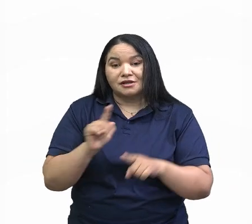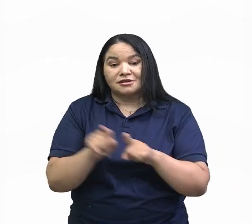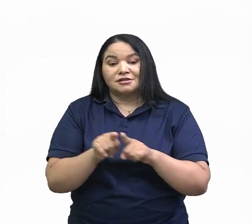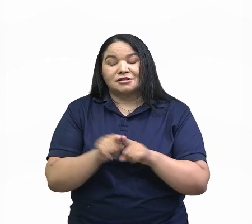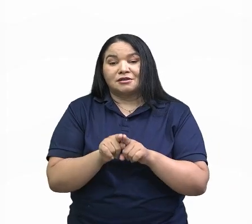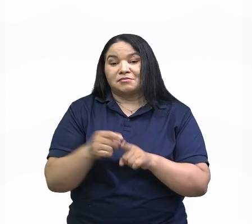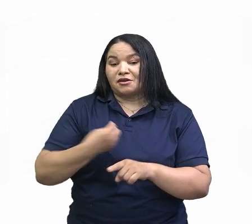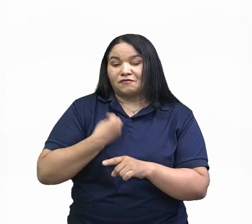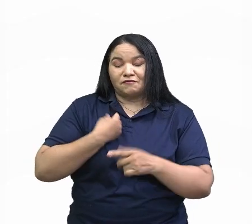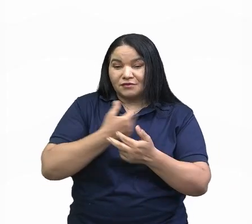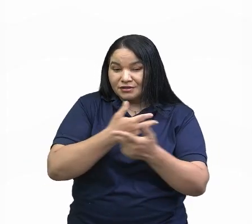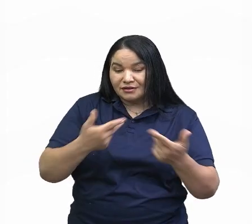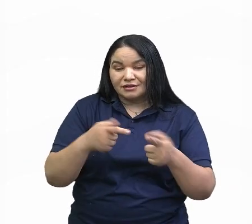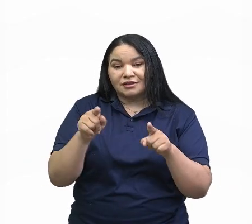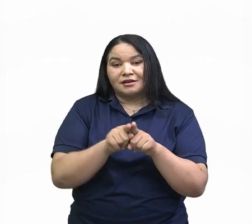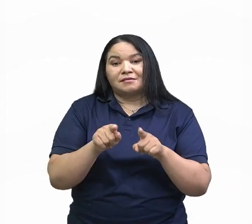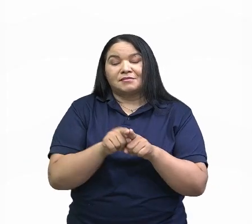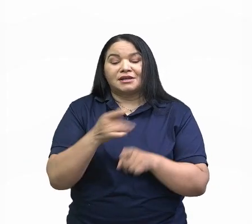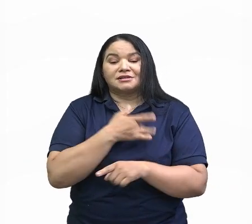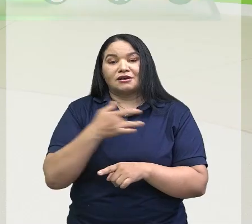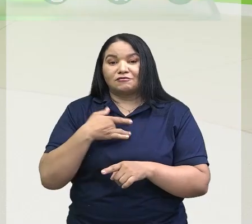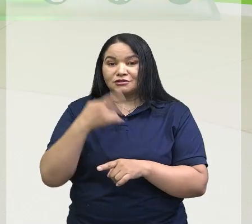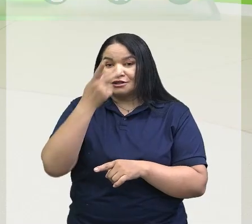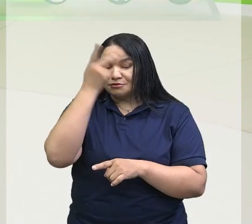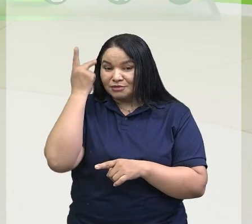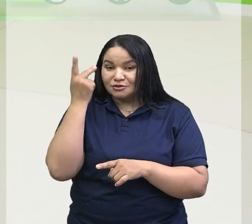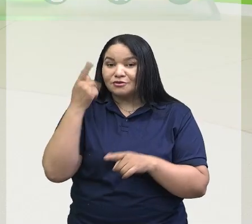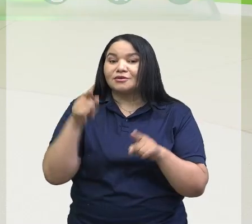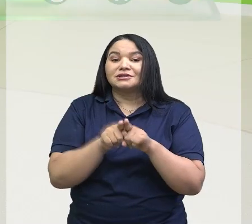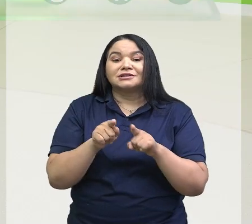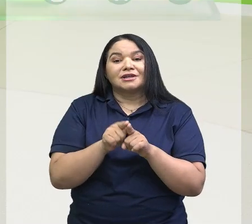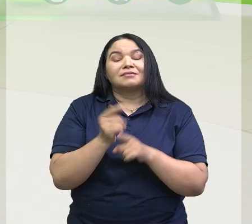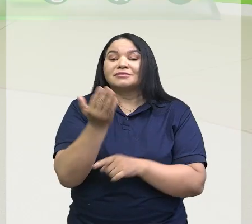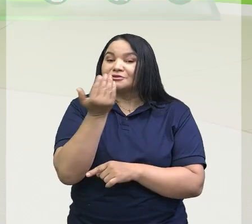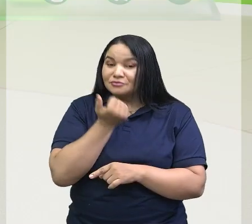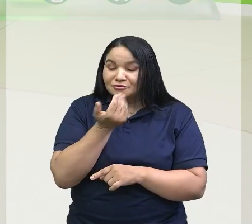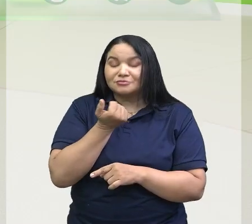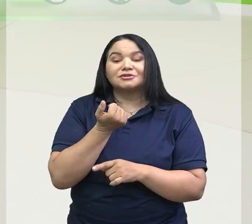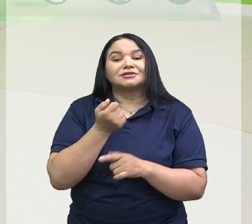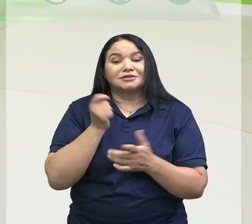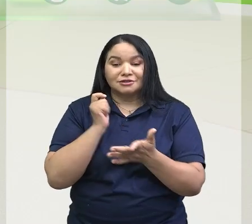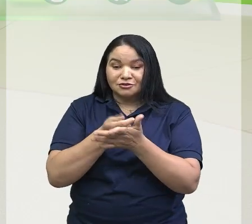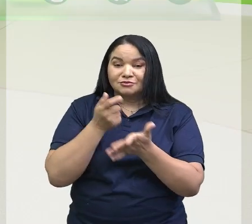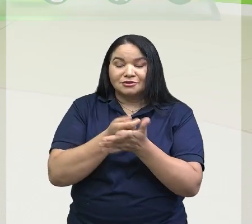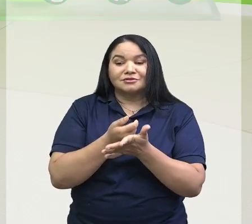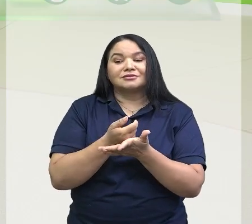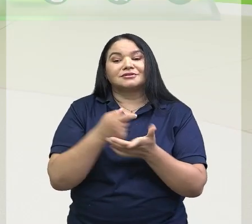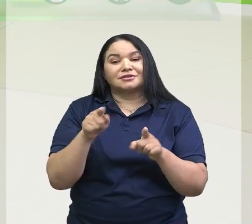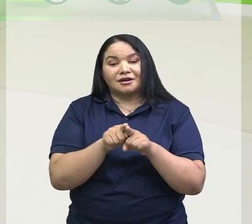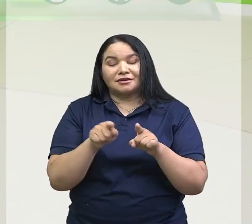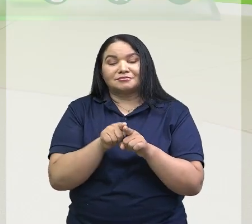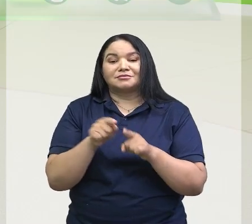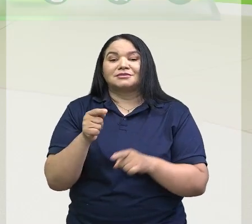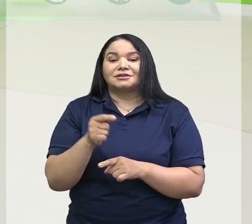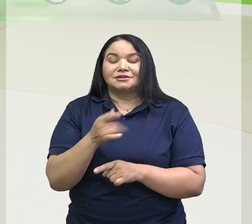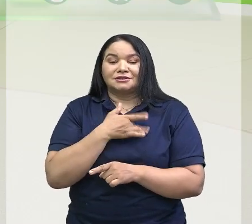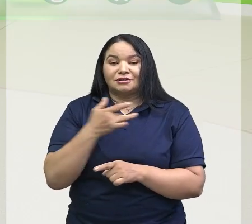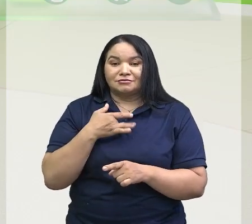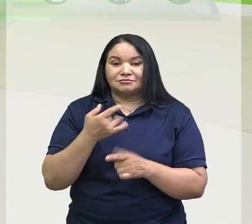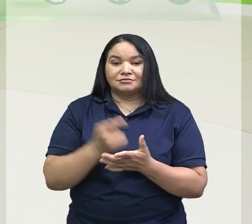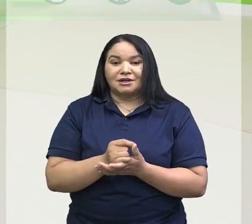a saúde dos produtores e consumidores, sendo que você vai estar consumindo ali também alimentos, né, vindo de uma horta, né,